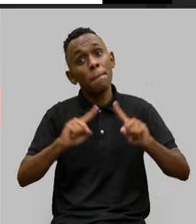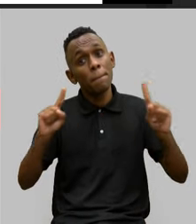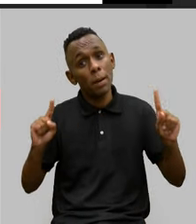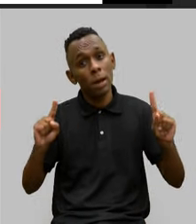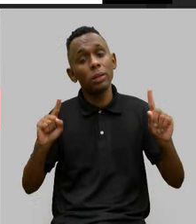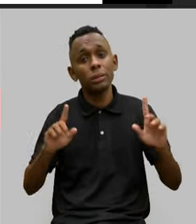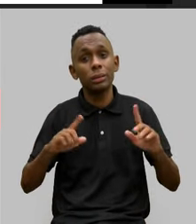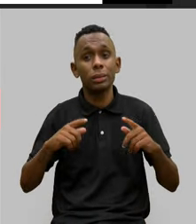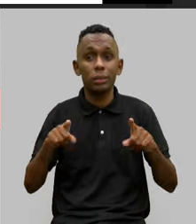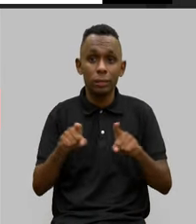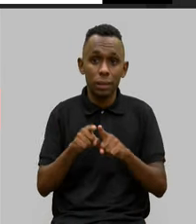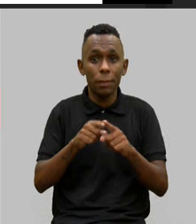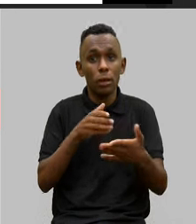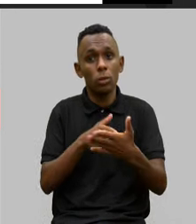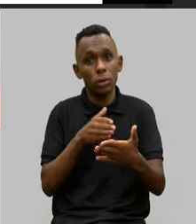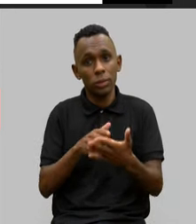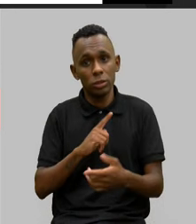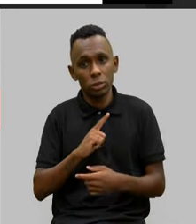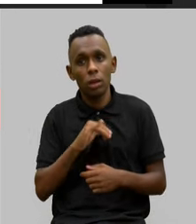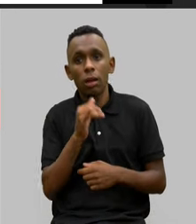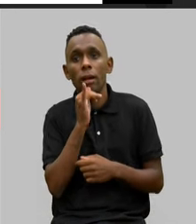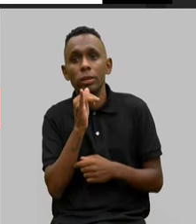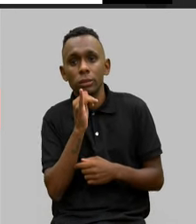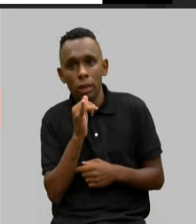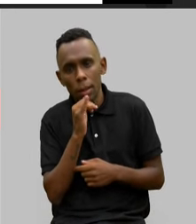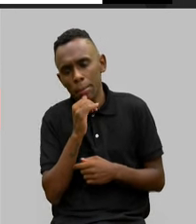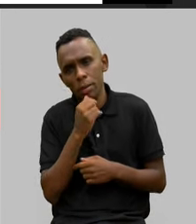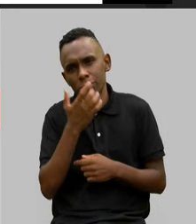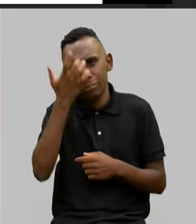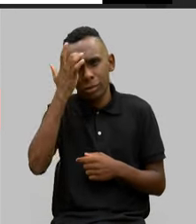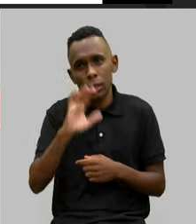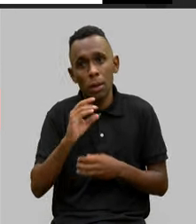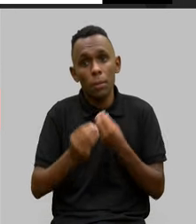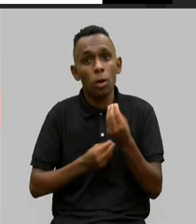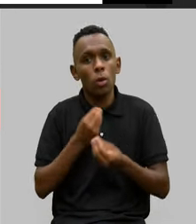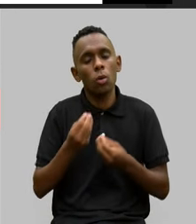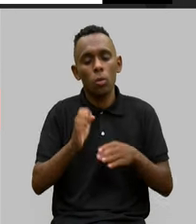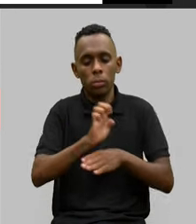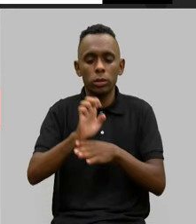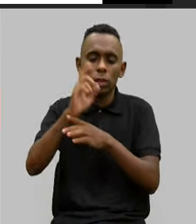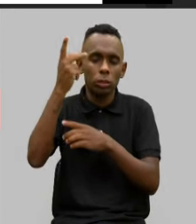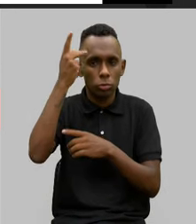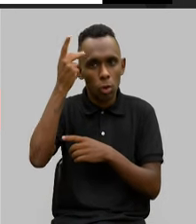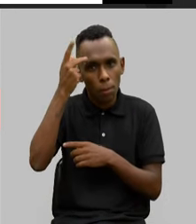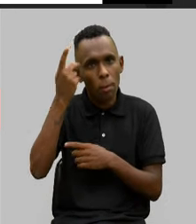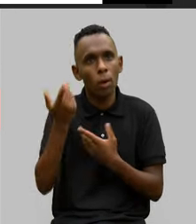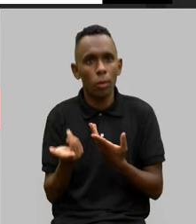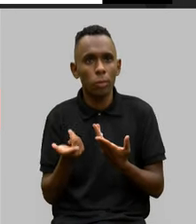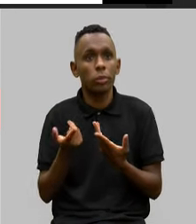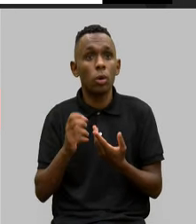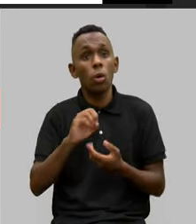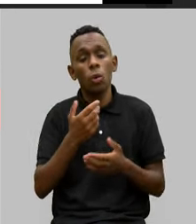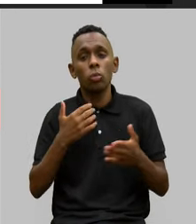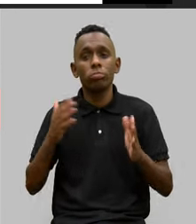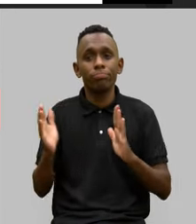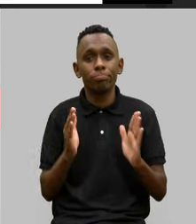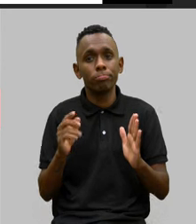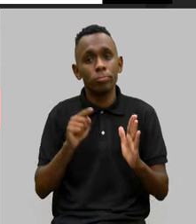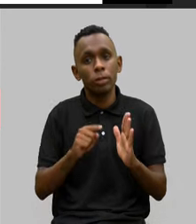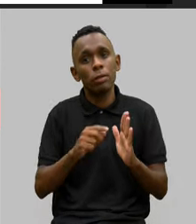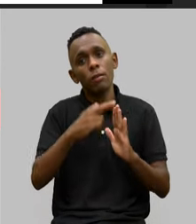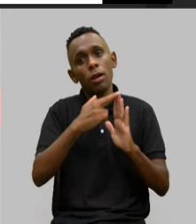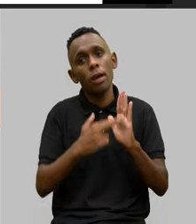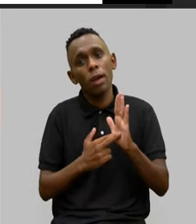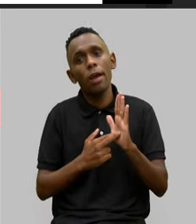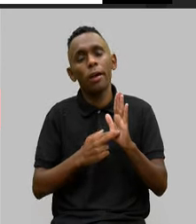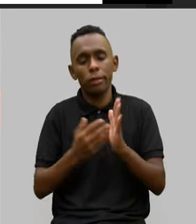também com as suas limitações por exemplo não se sabe como o estado de São Paulo vai ou em quanto tempo vai estabelecer os protocolos